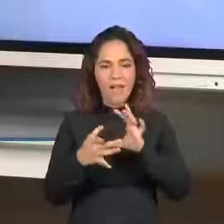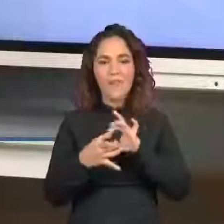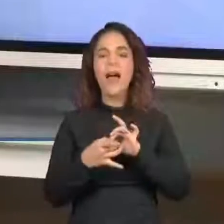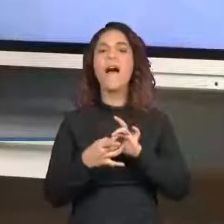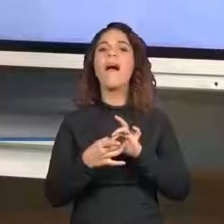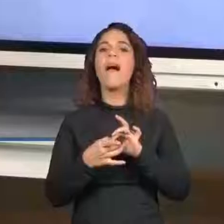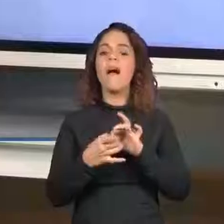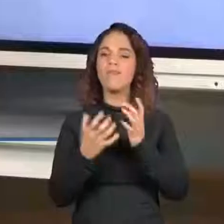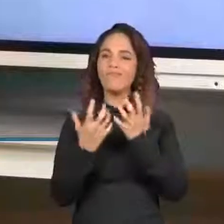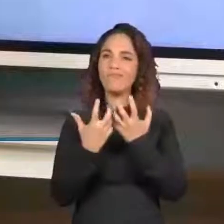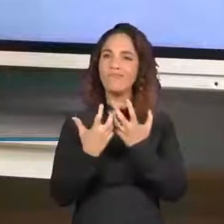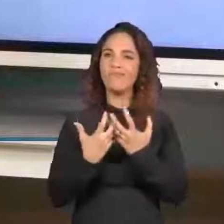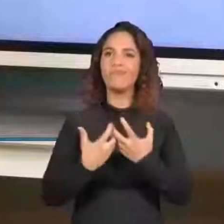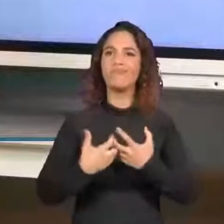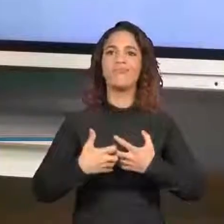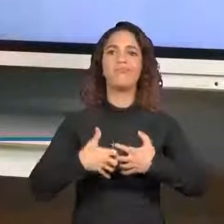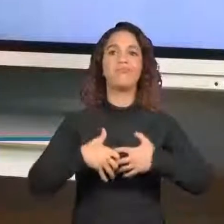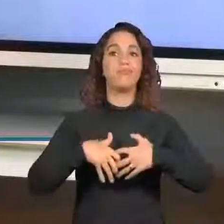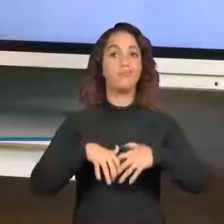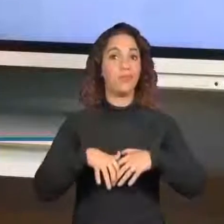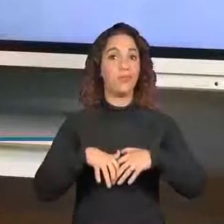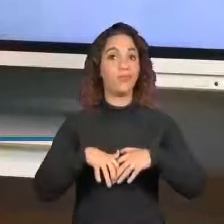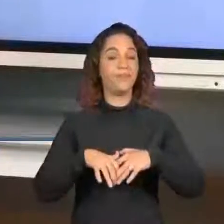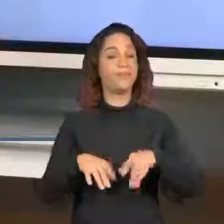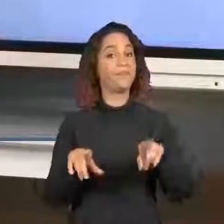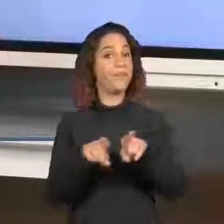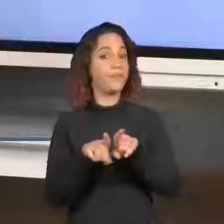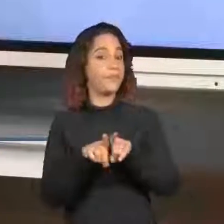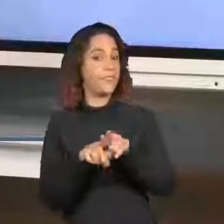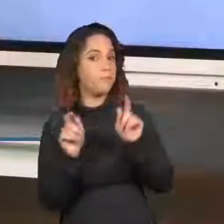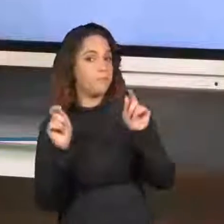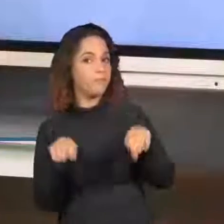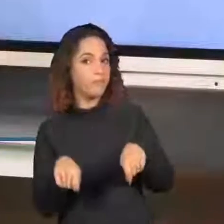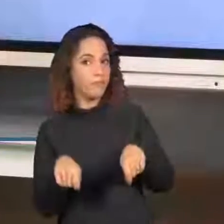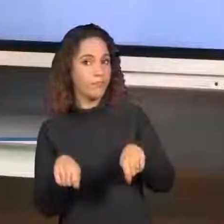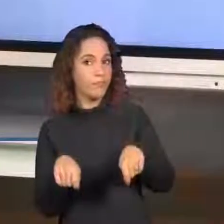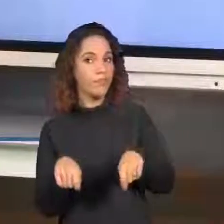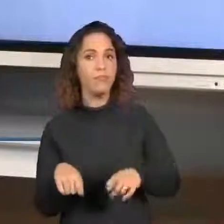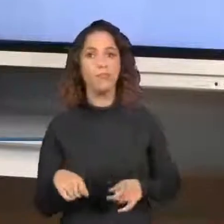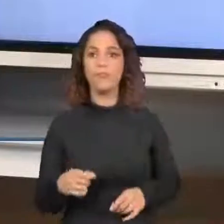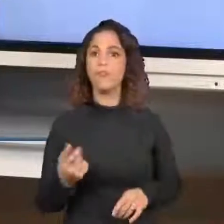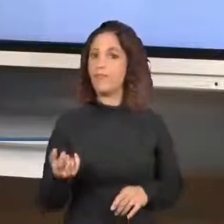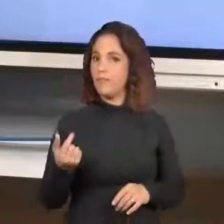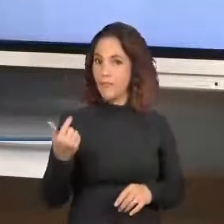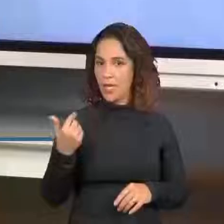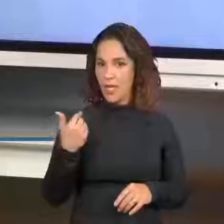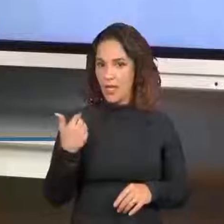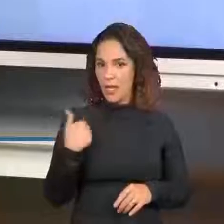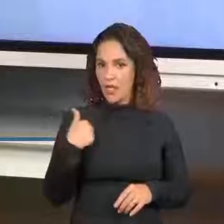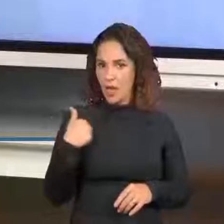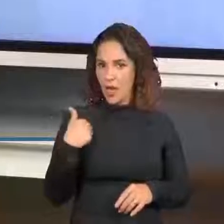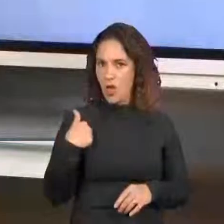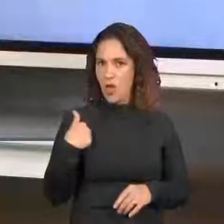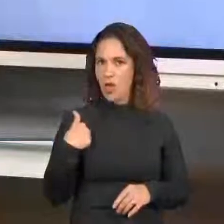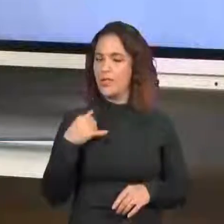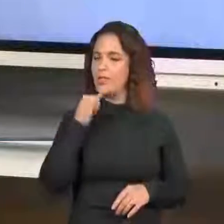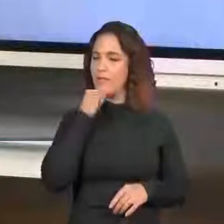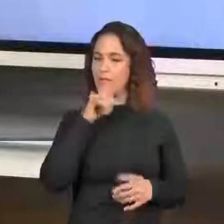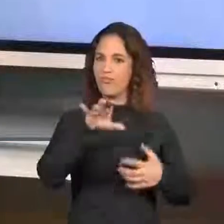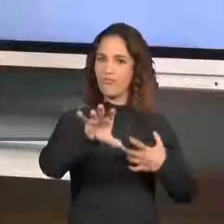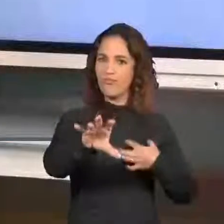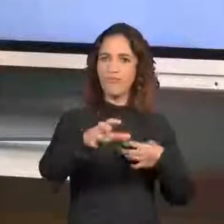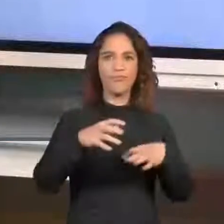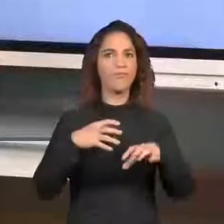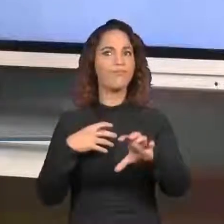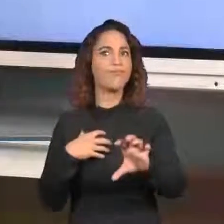consegue também nos colocarmos, vamos dizer assim, nós nos colocaremos nos lugares, um no lugar do outro,